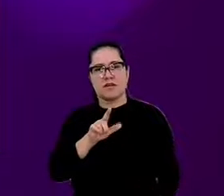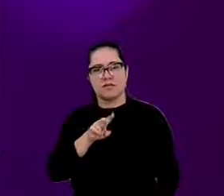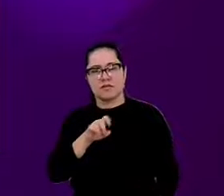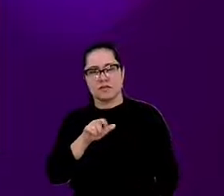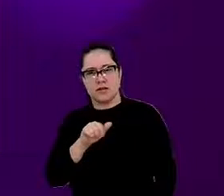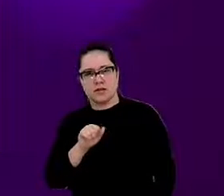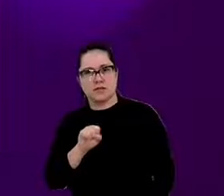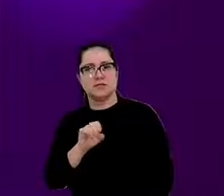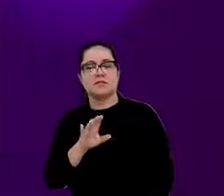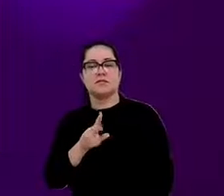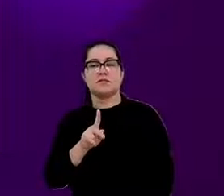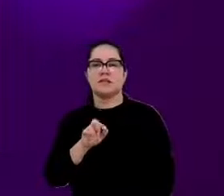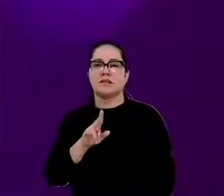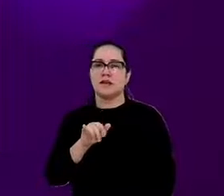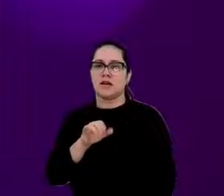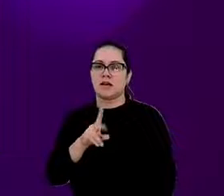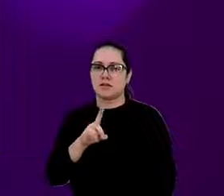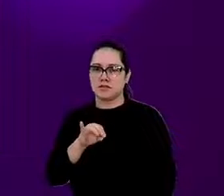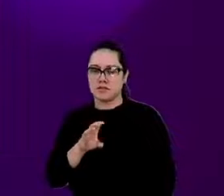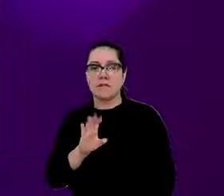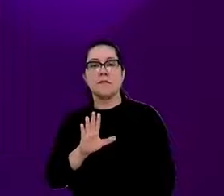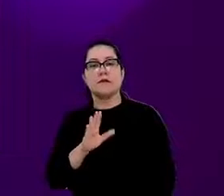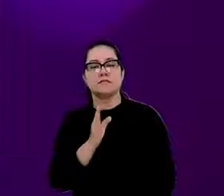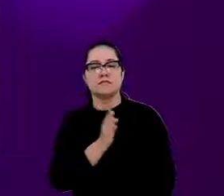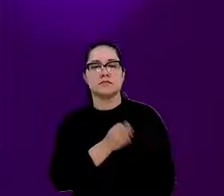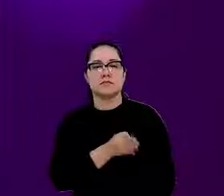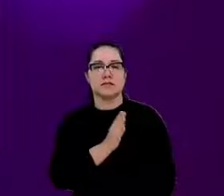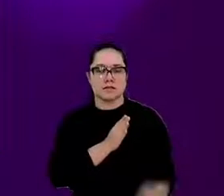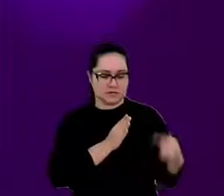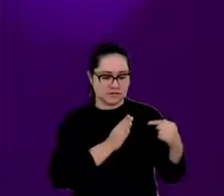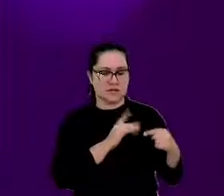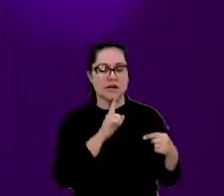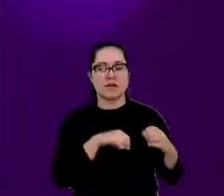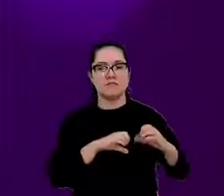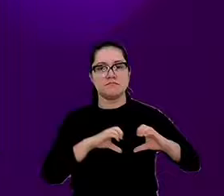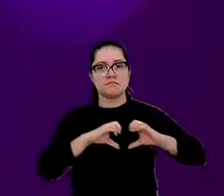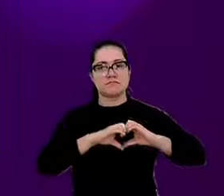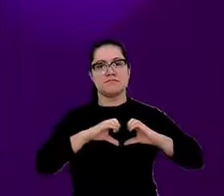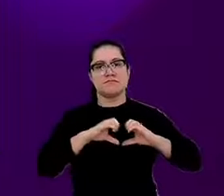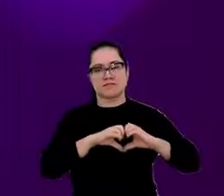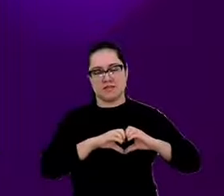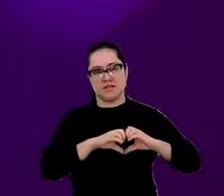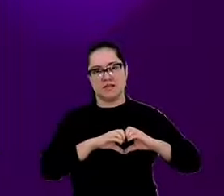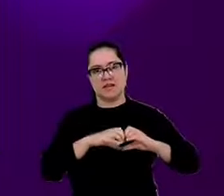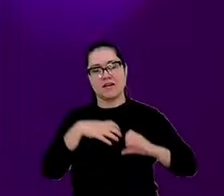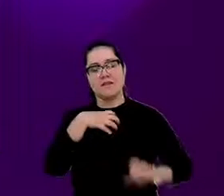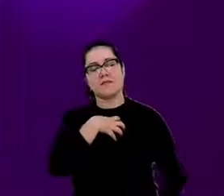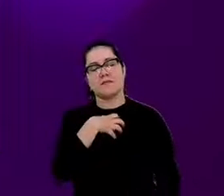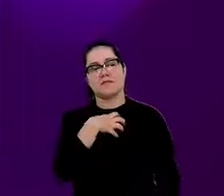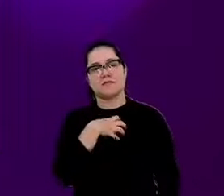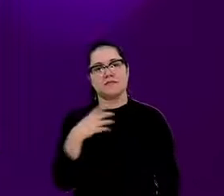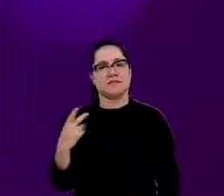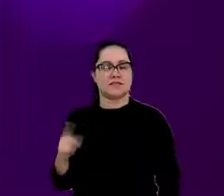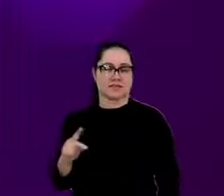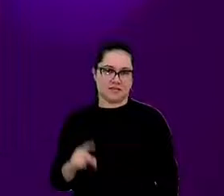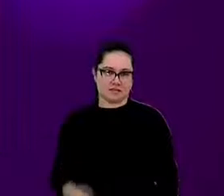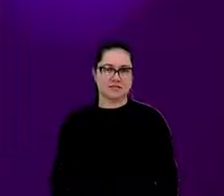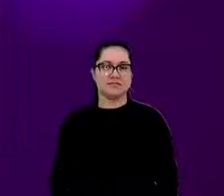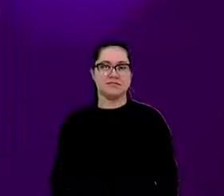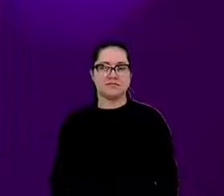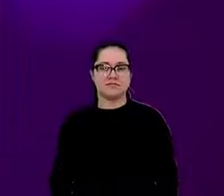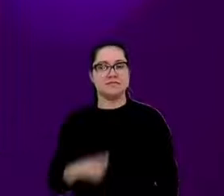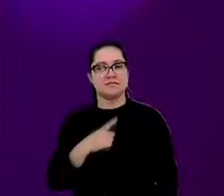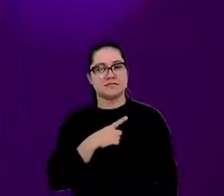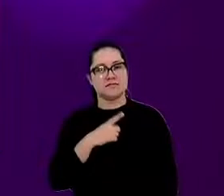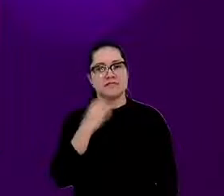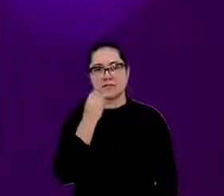mas esqueceu de falar sobre o coração como centro realmente do cuidado da emoção do paciente. E a gente teve a oportunidade, a